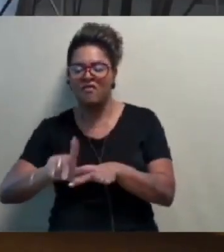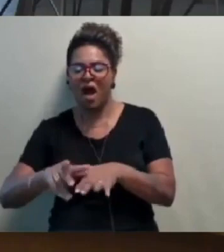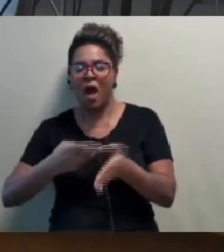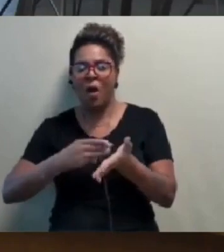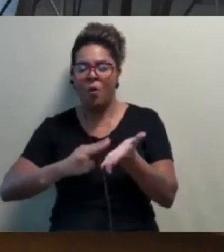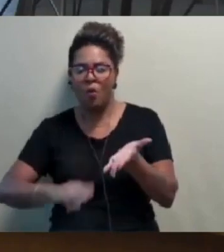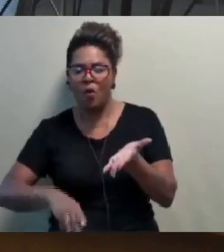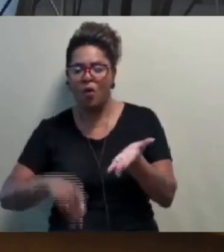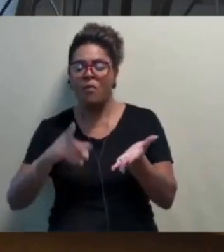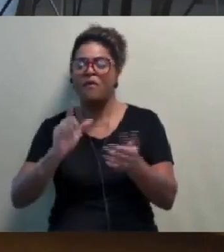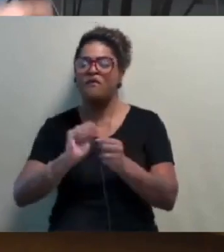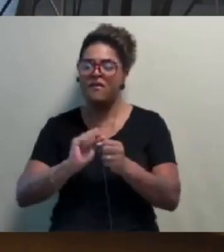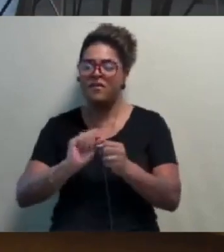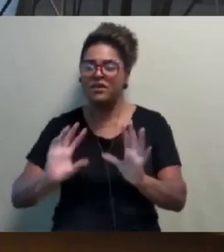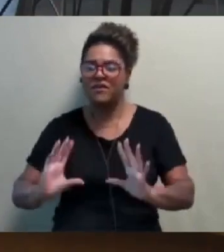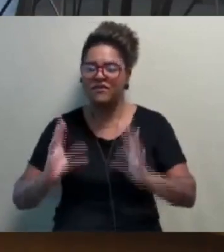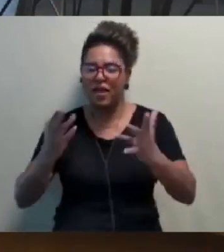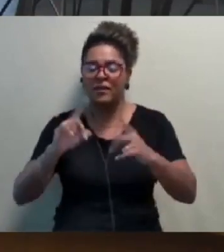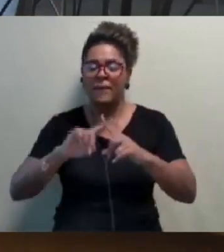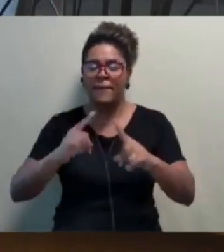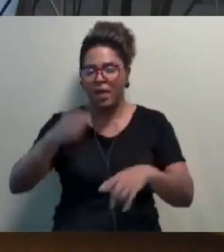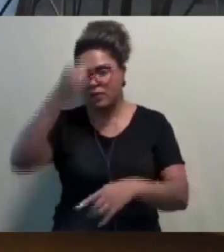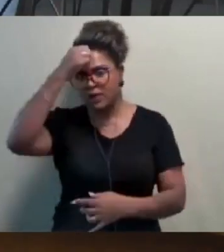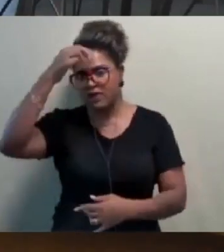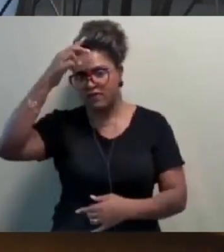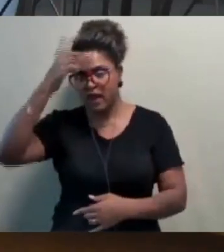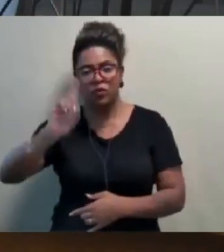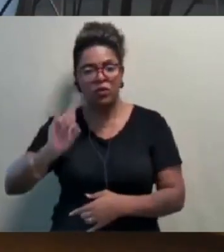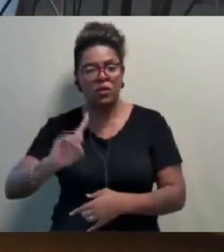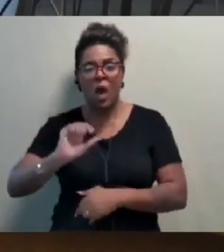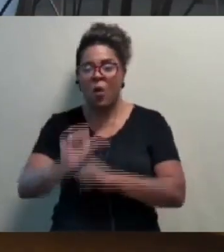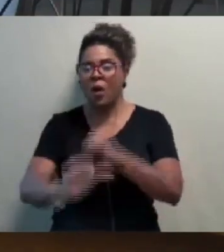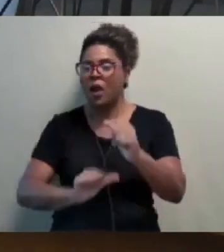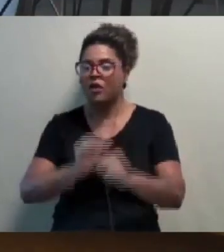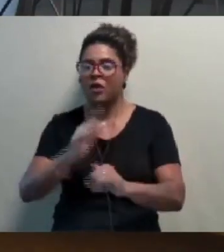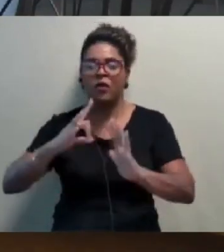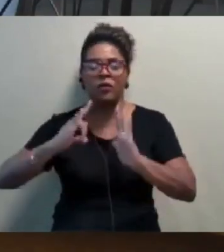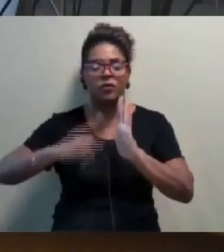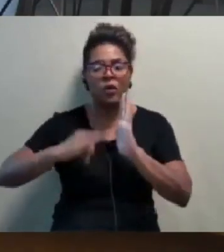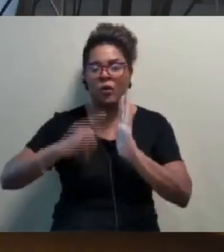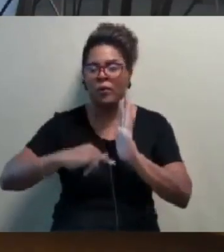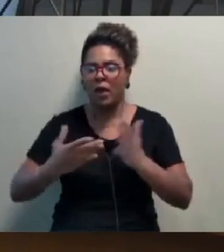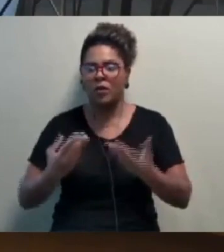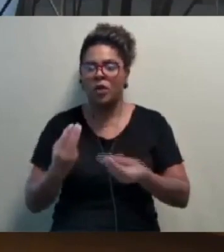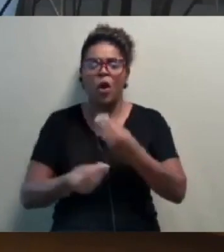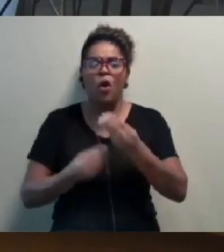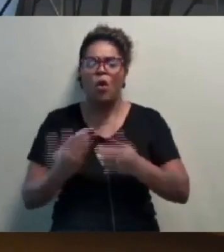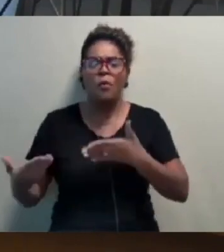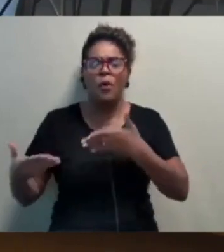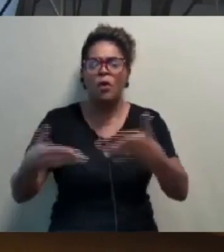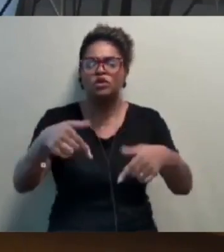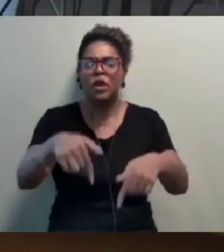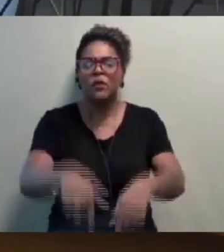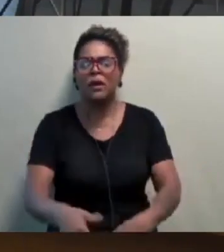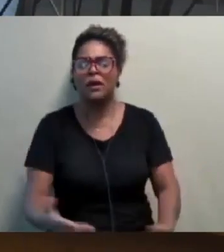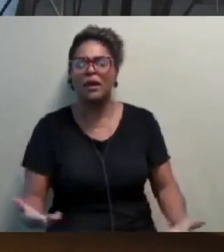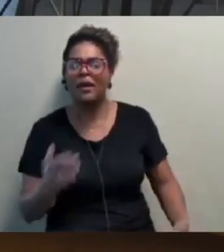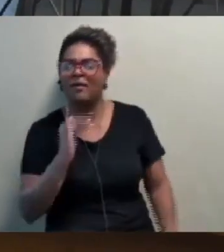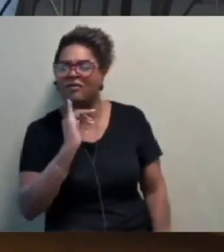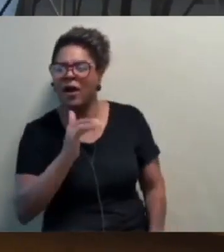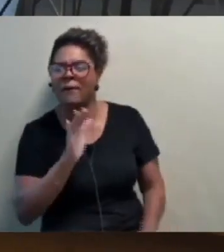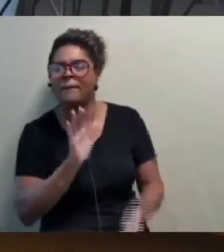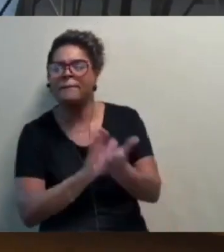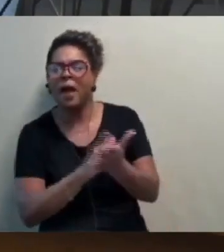o decreto. Então eu não posso chegar aqui hoje, nesse momento, e dizer parabéns, Belo Horizonte. Não,